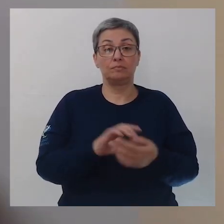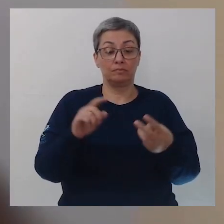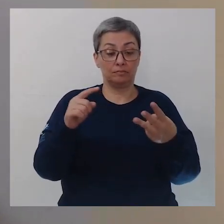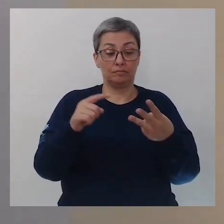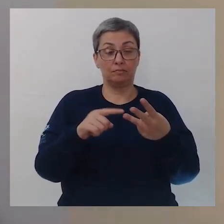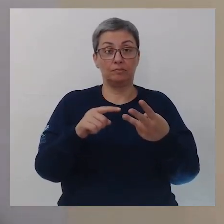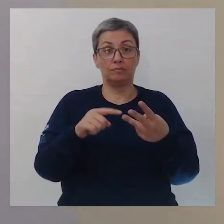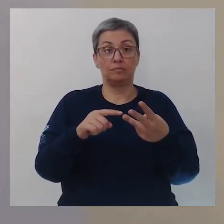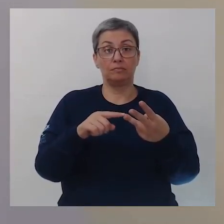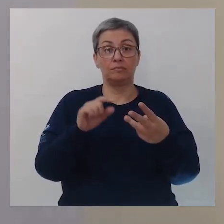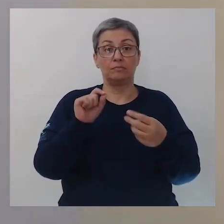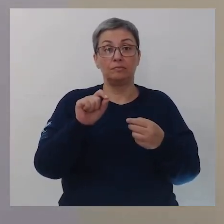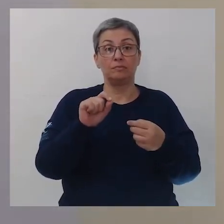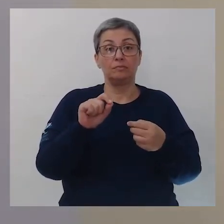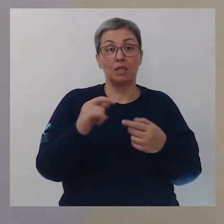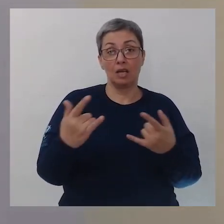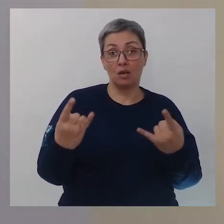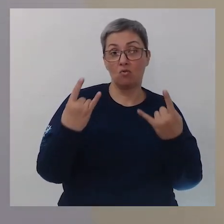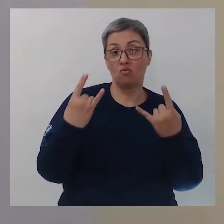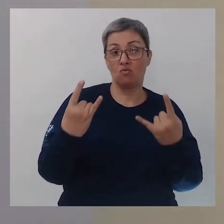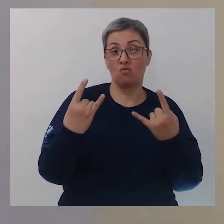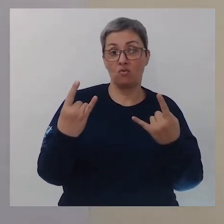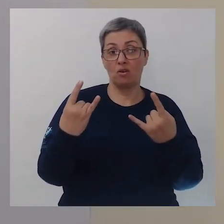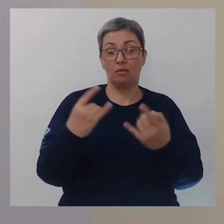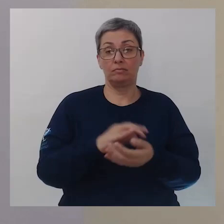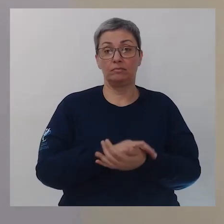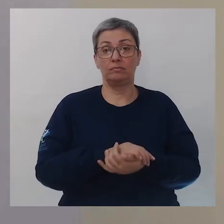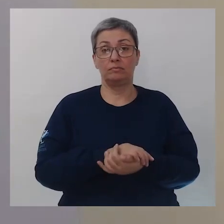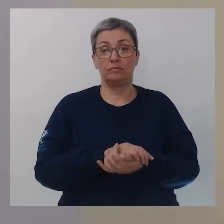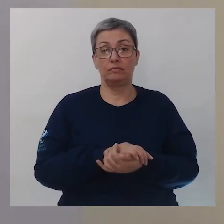O terceiro foi o rock.